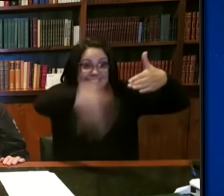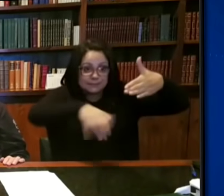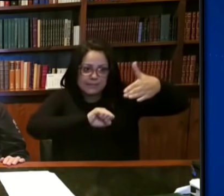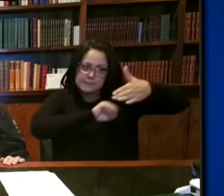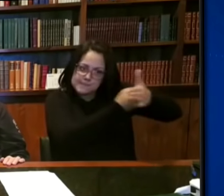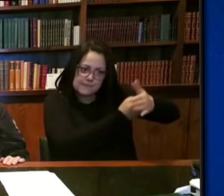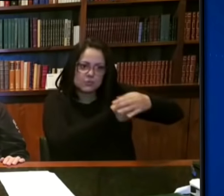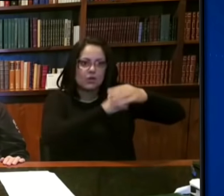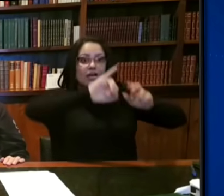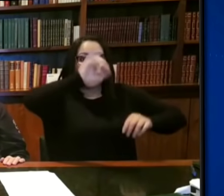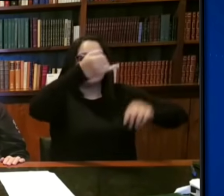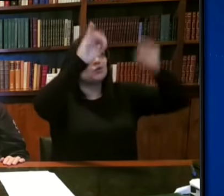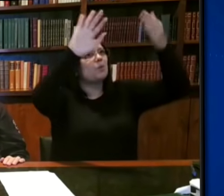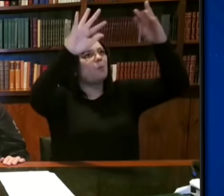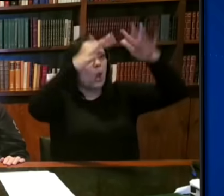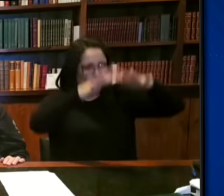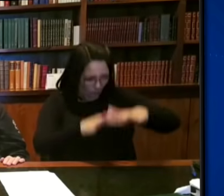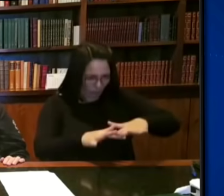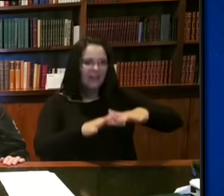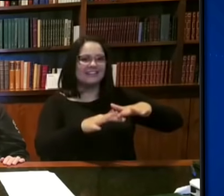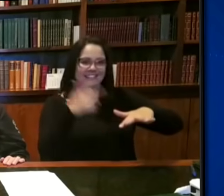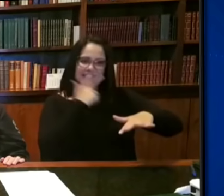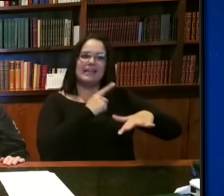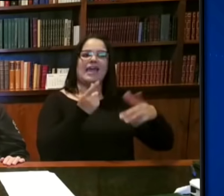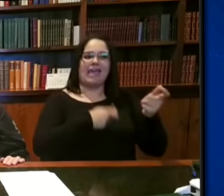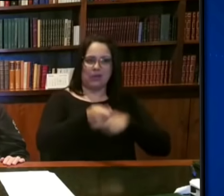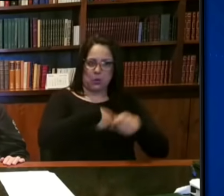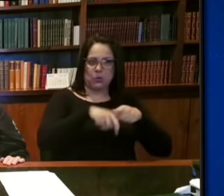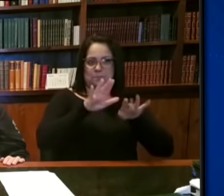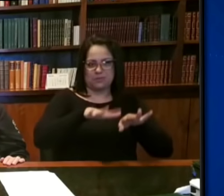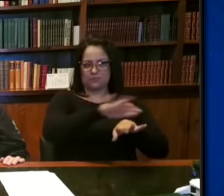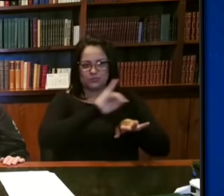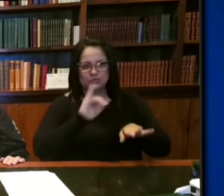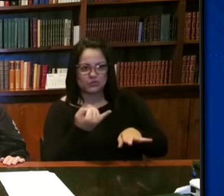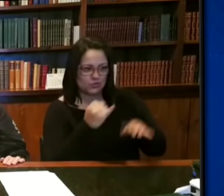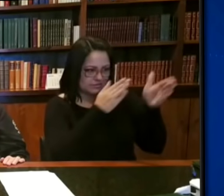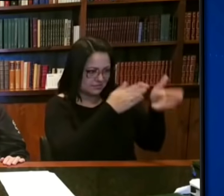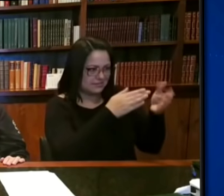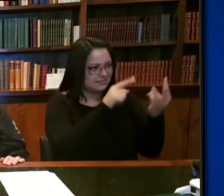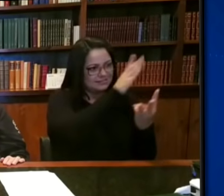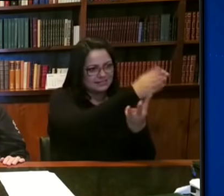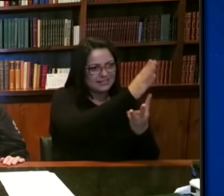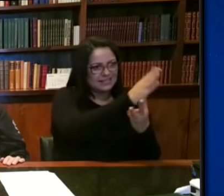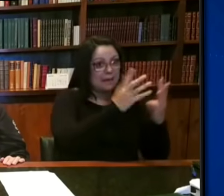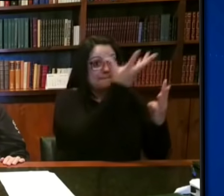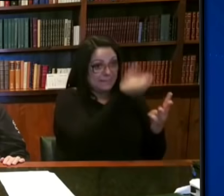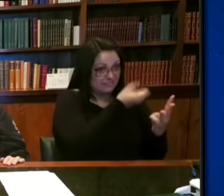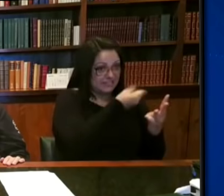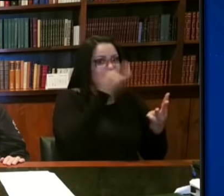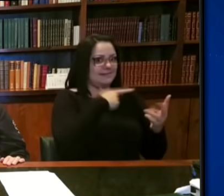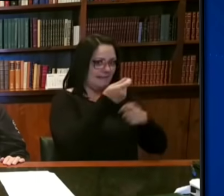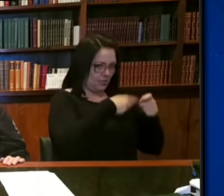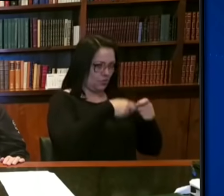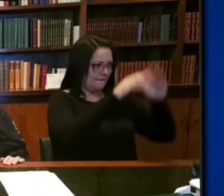e aí os juros desabaram. E aí economizamos muito também com juros. Então, com o excesso, com os privilégios da Previdência, nós